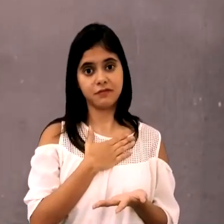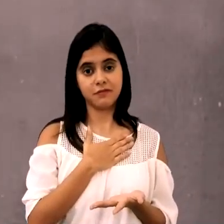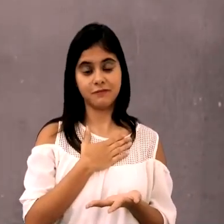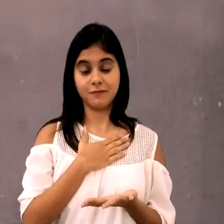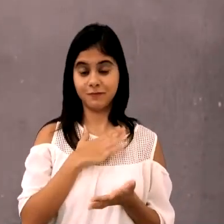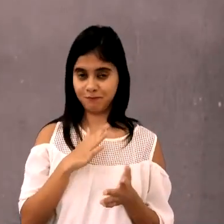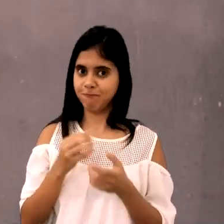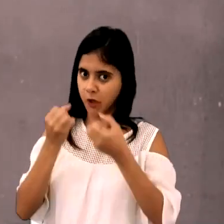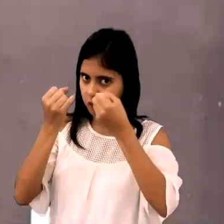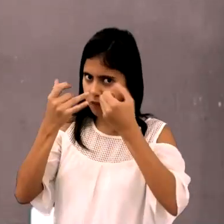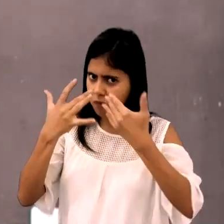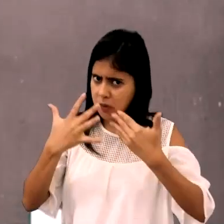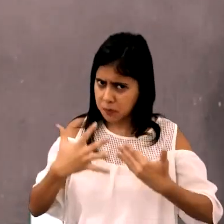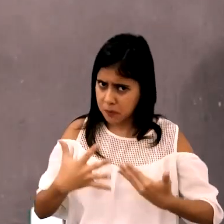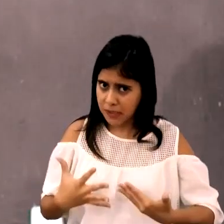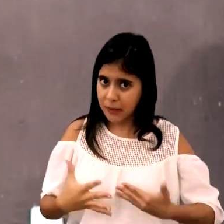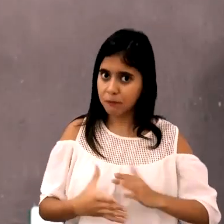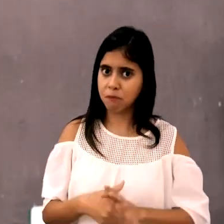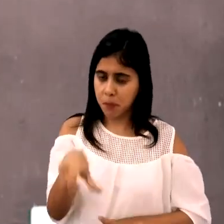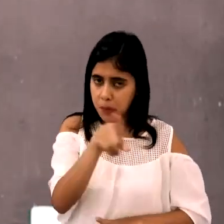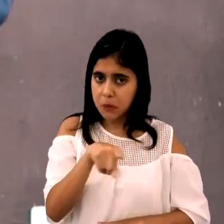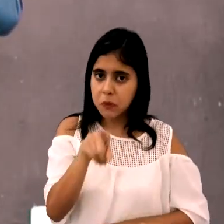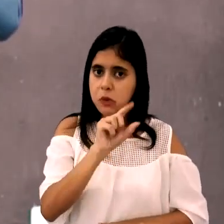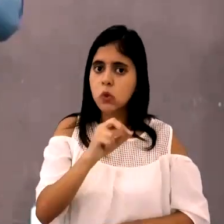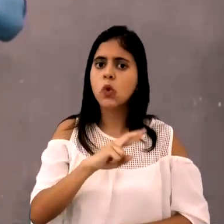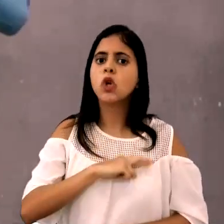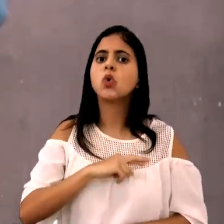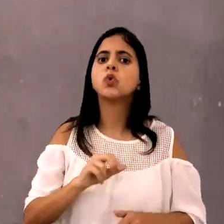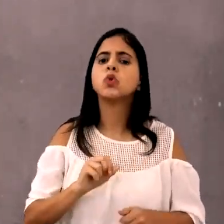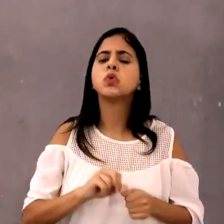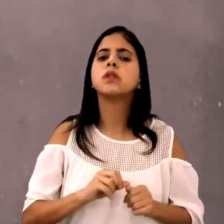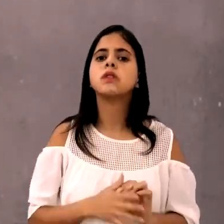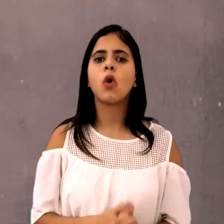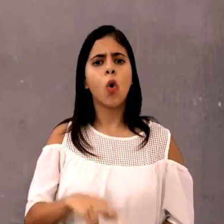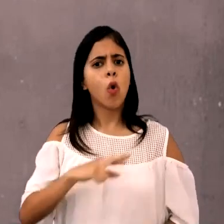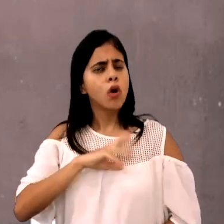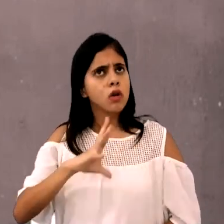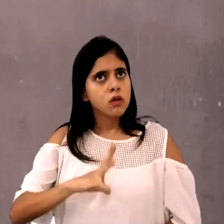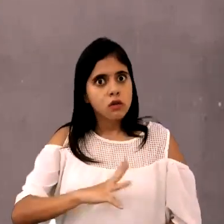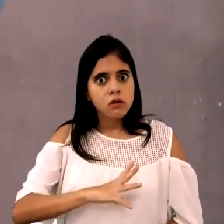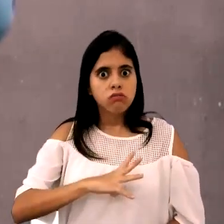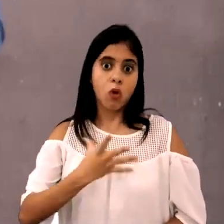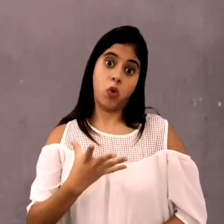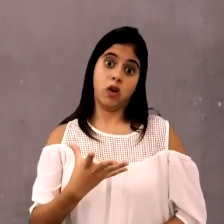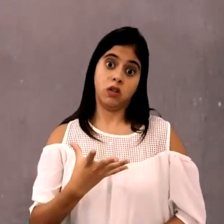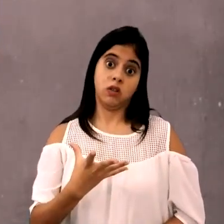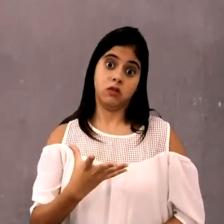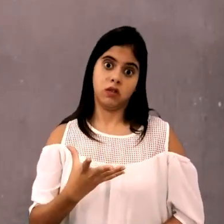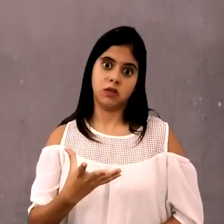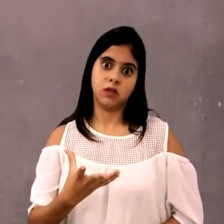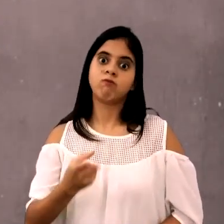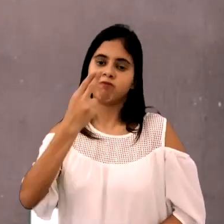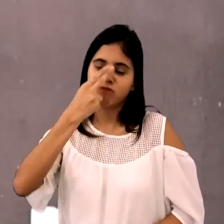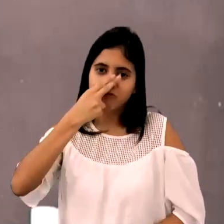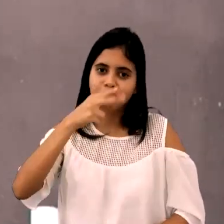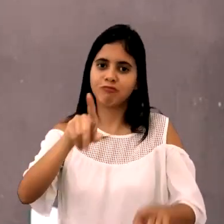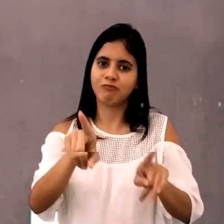Gente, deixa eu te explicar para vocês o que é que ela fez aqui. Ruth aqui foi corajosa e esperta e crente.